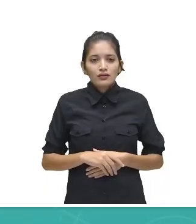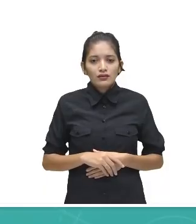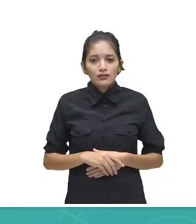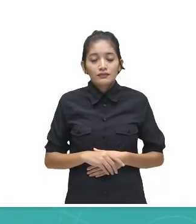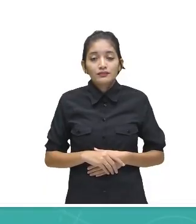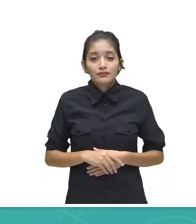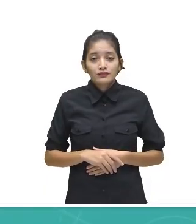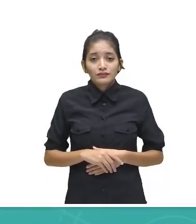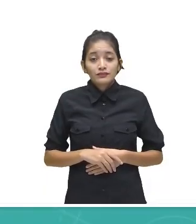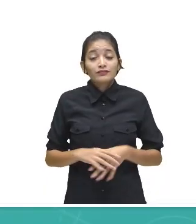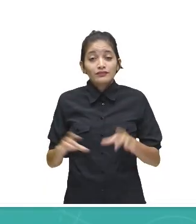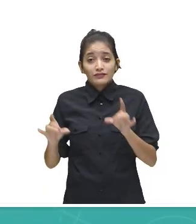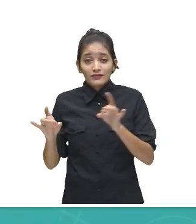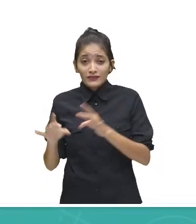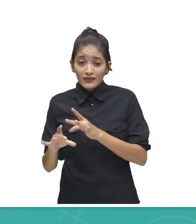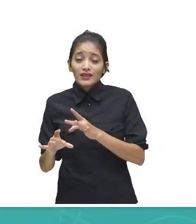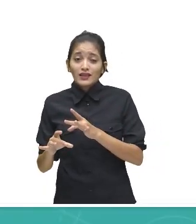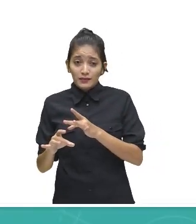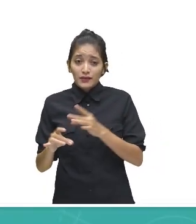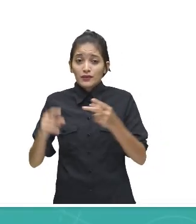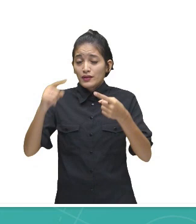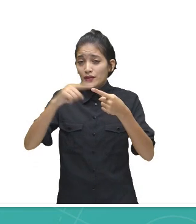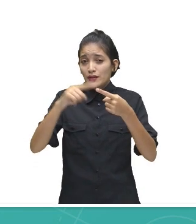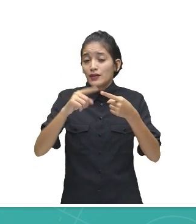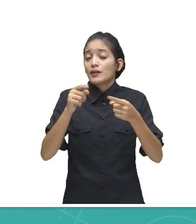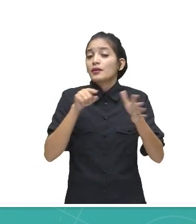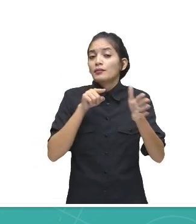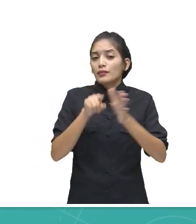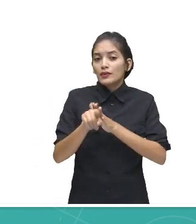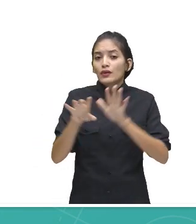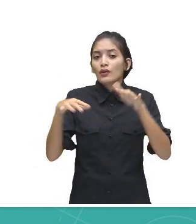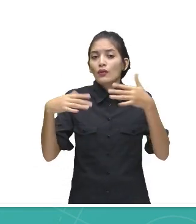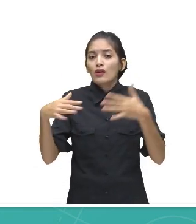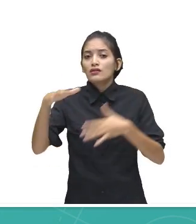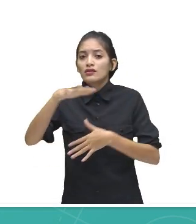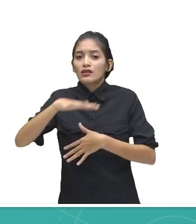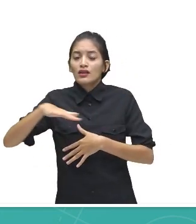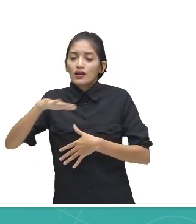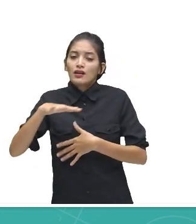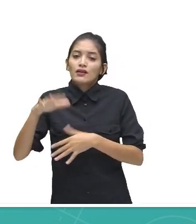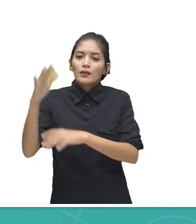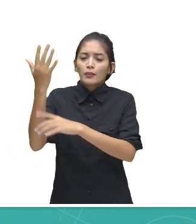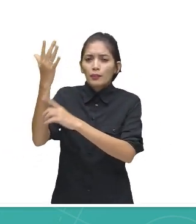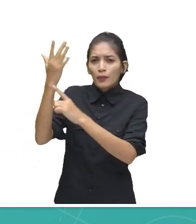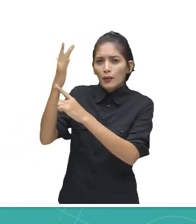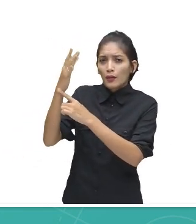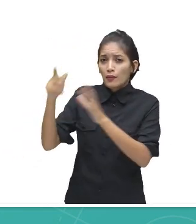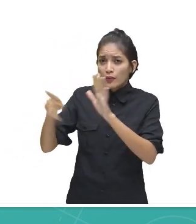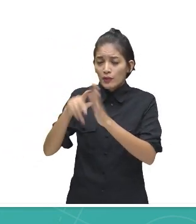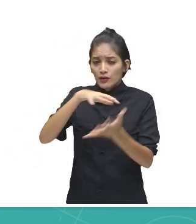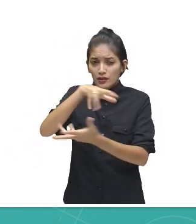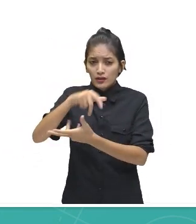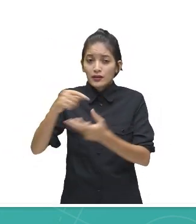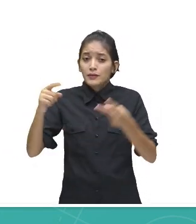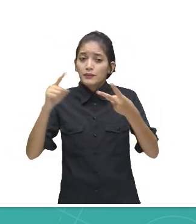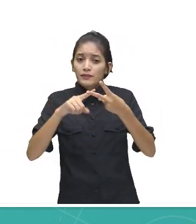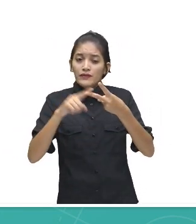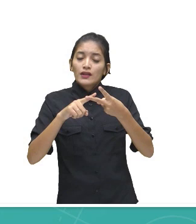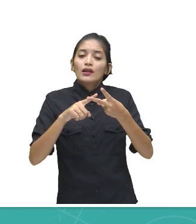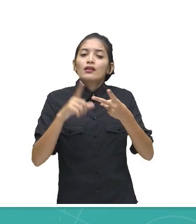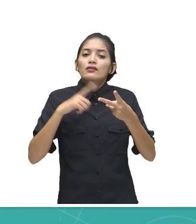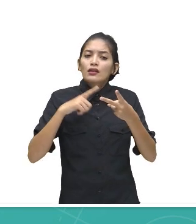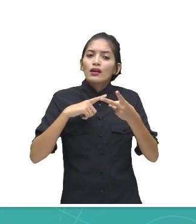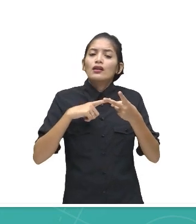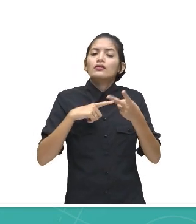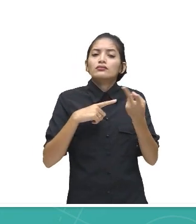Fechar essa noite aqui na sétima etapa. Primeira questão, quais são as zonas climáticas da Terra? Segunda questão, as regiões polares dividem-se